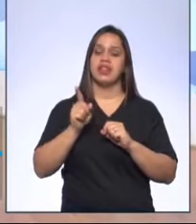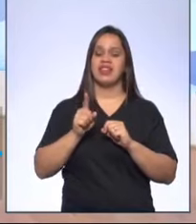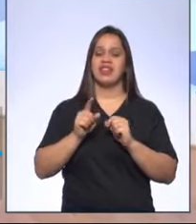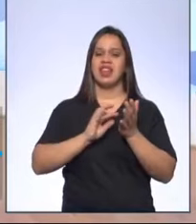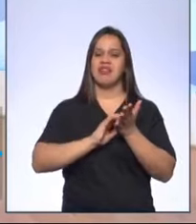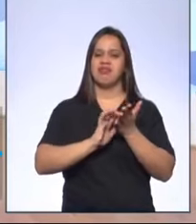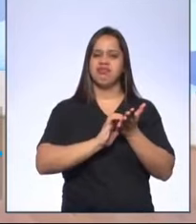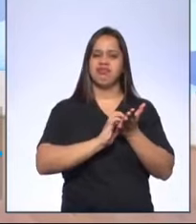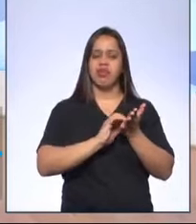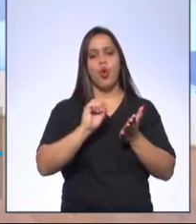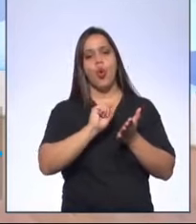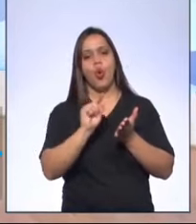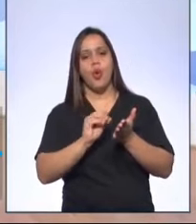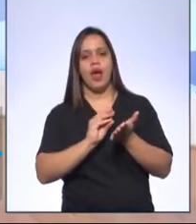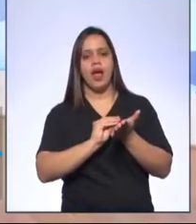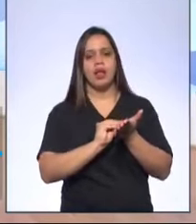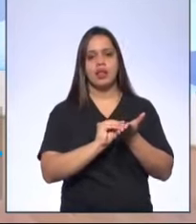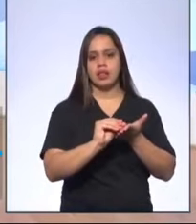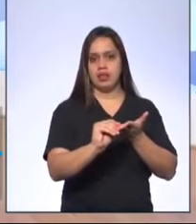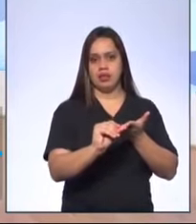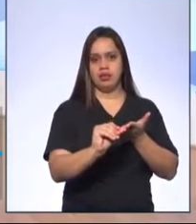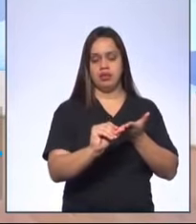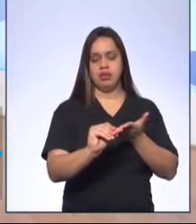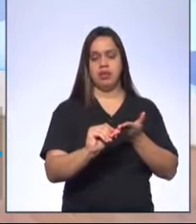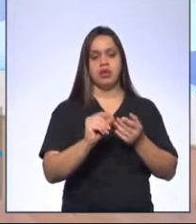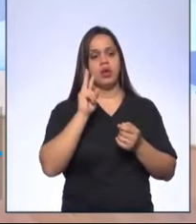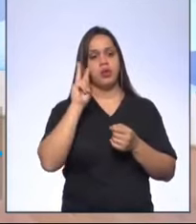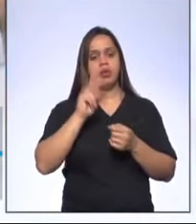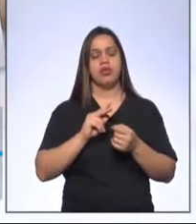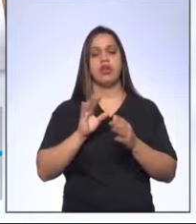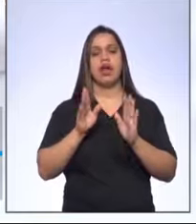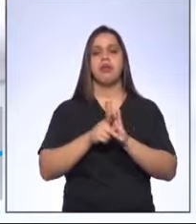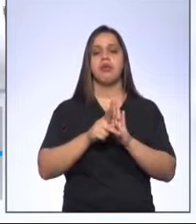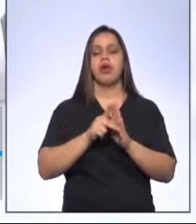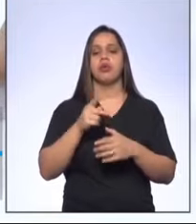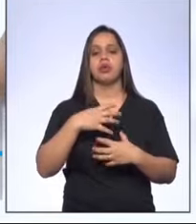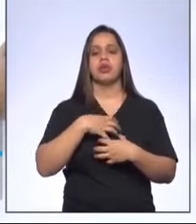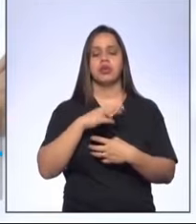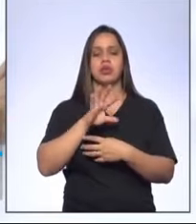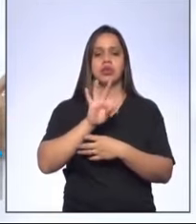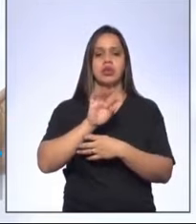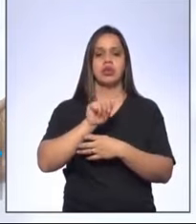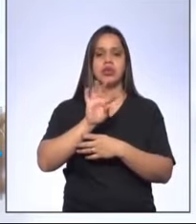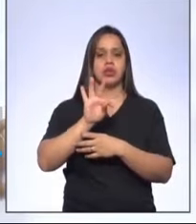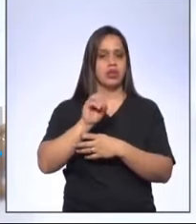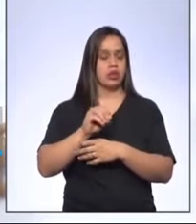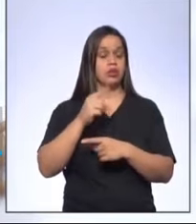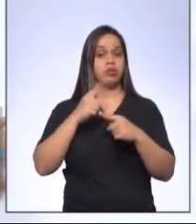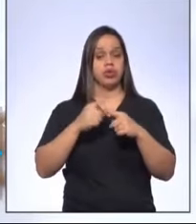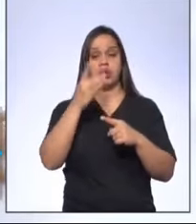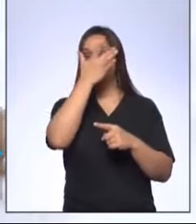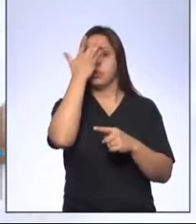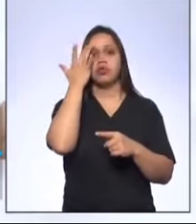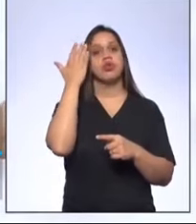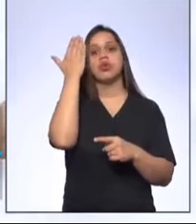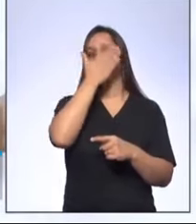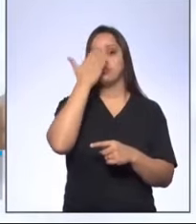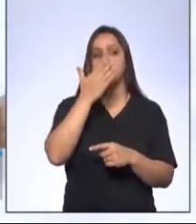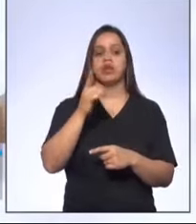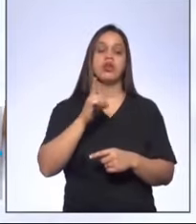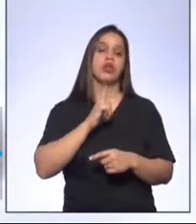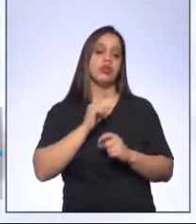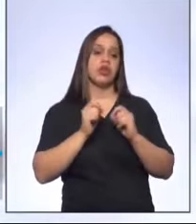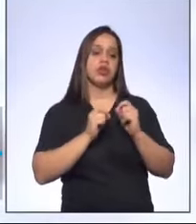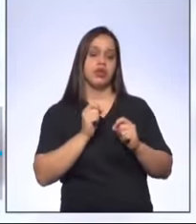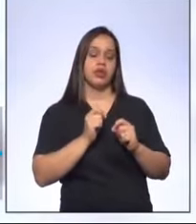ou que isso aqui é liso. Tá? Eu estou passando aqui o meu tato. Né? A pessoa que não enxerga, por exemplo, né? E eu tenho uma certa intimidade com isso,